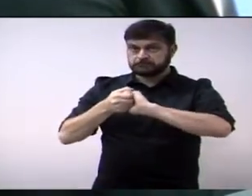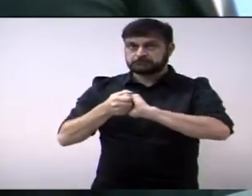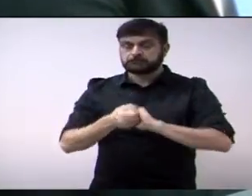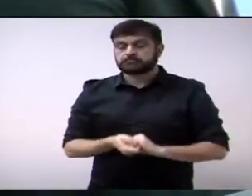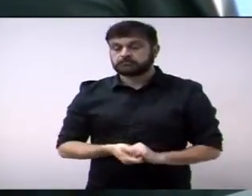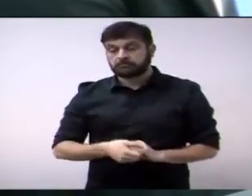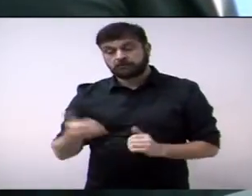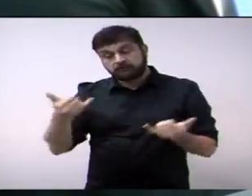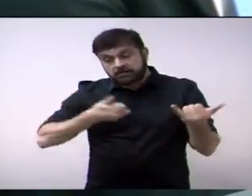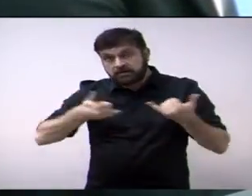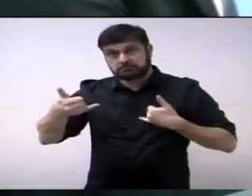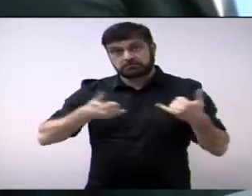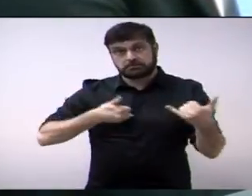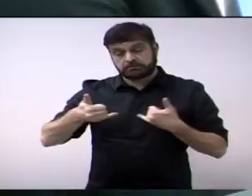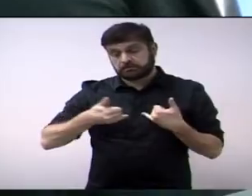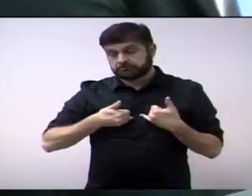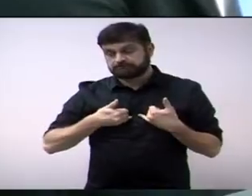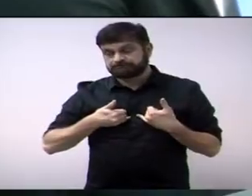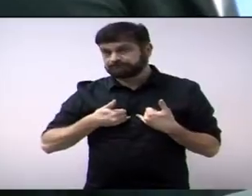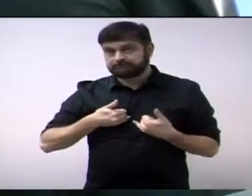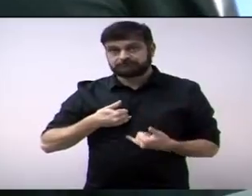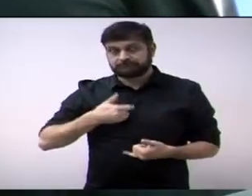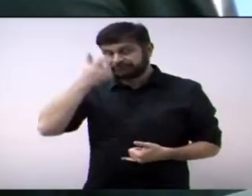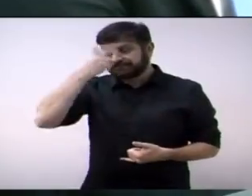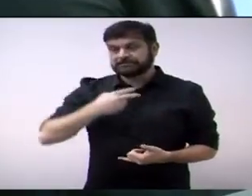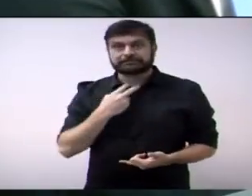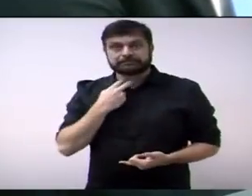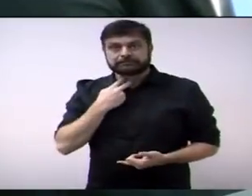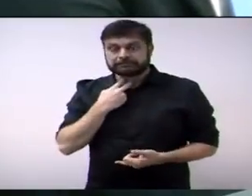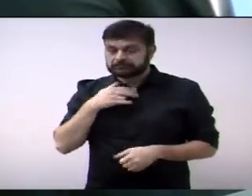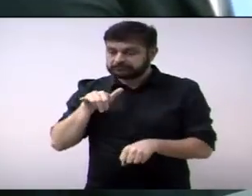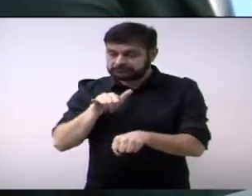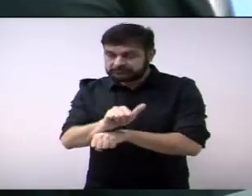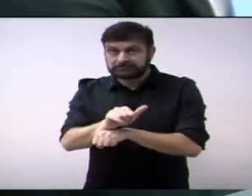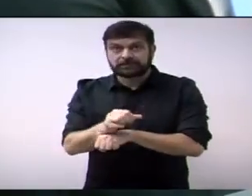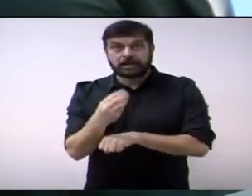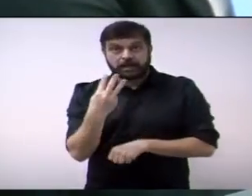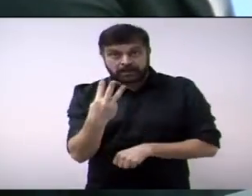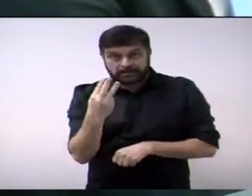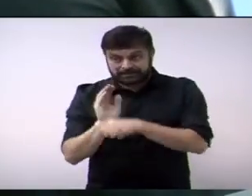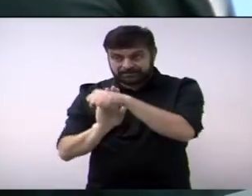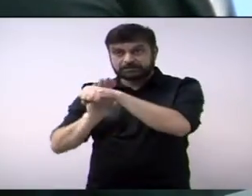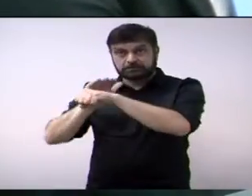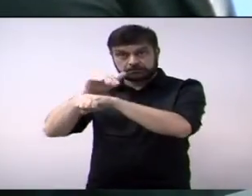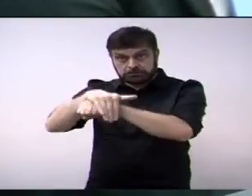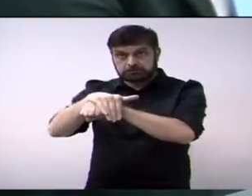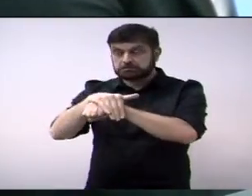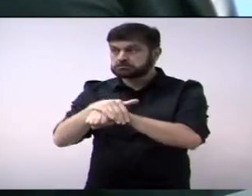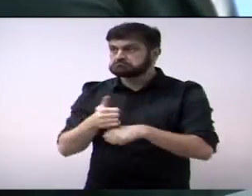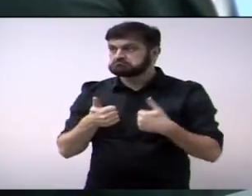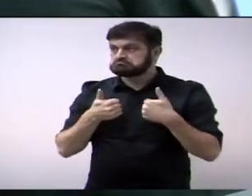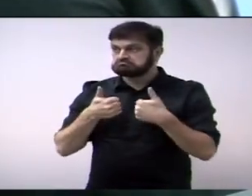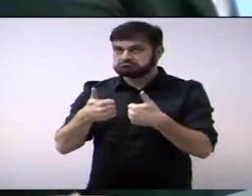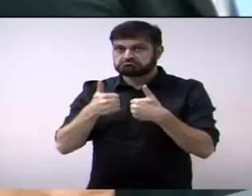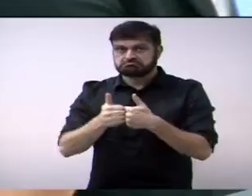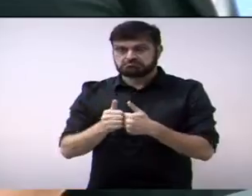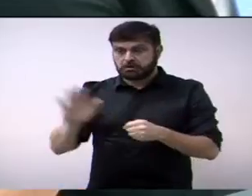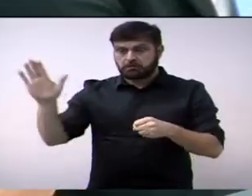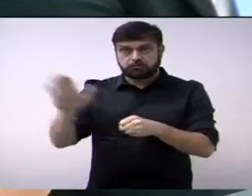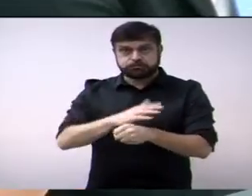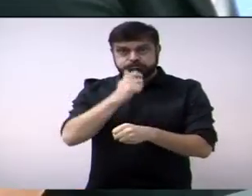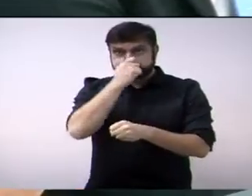fiquei sabendo, também não tive oportunidade de comparecer, mas foram 3 noites, me parece que todas elas com muita